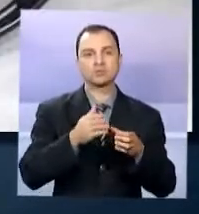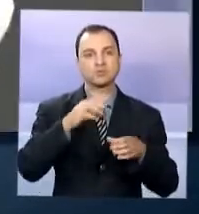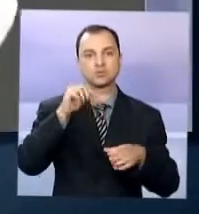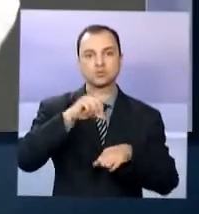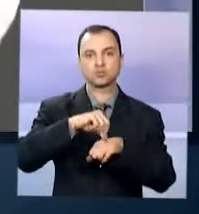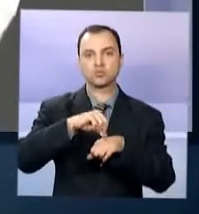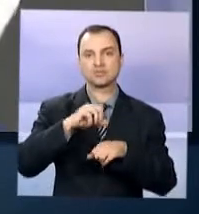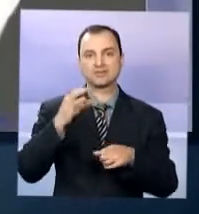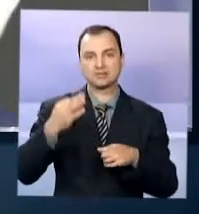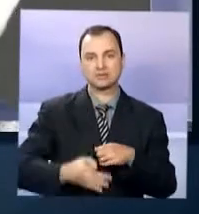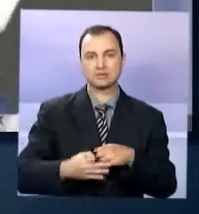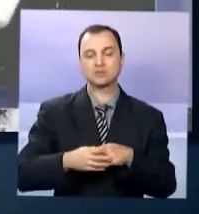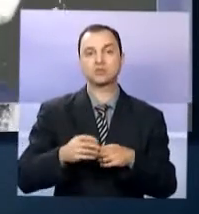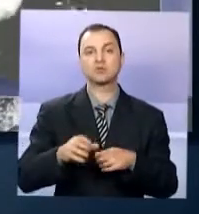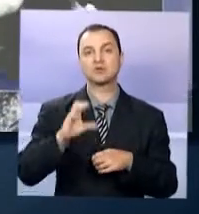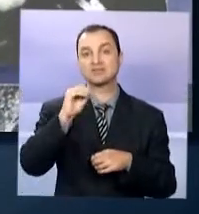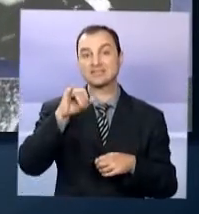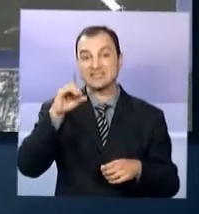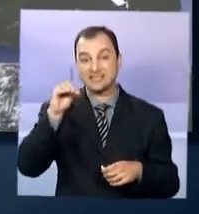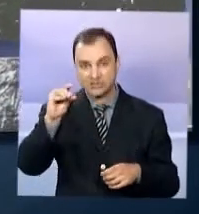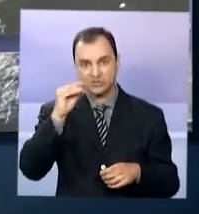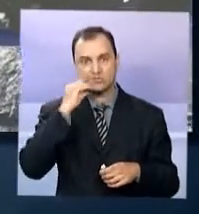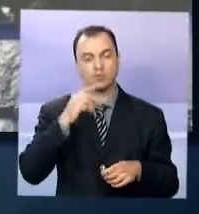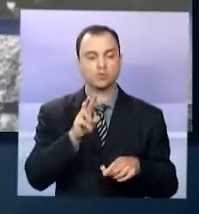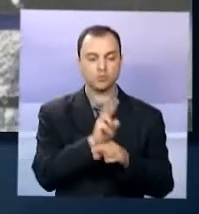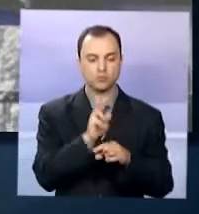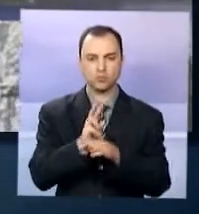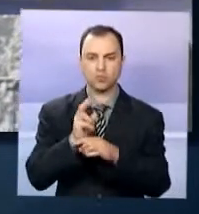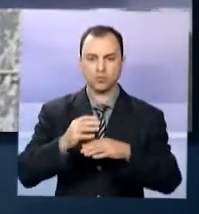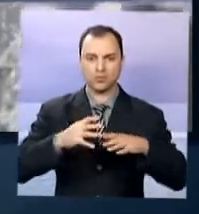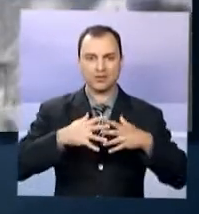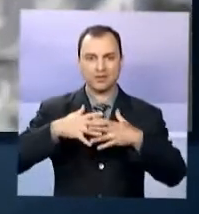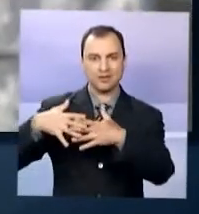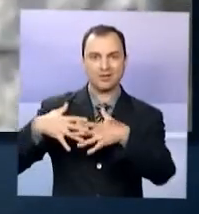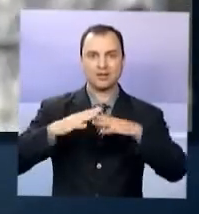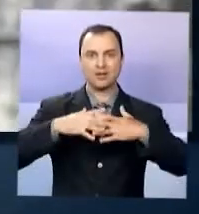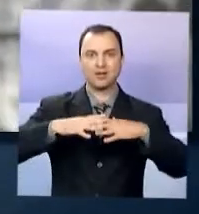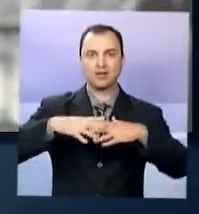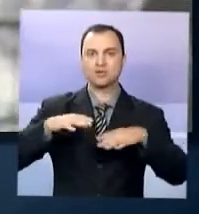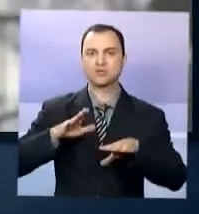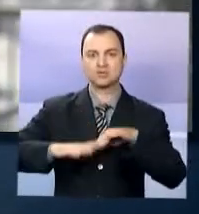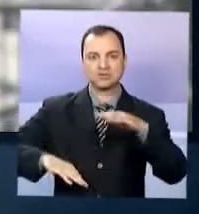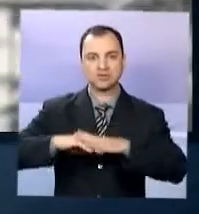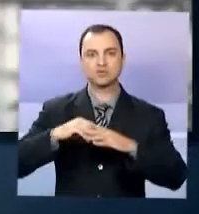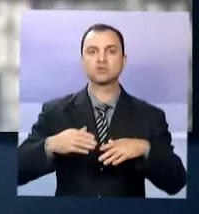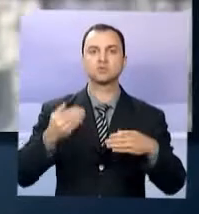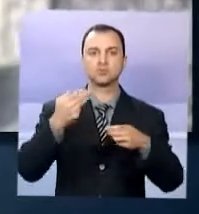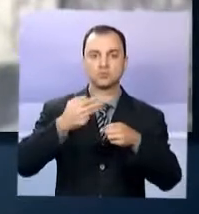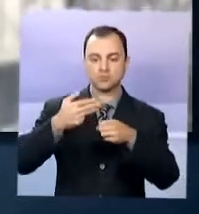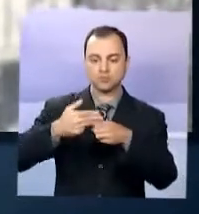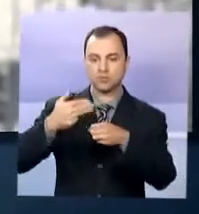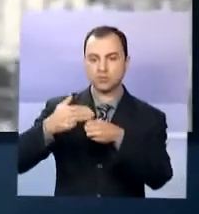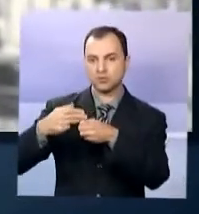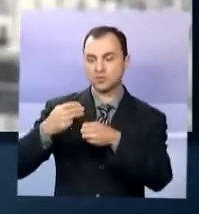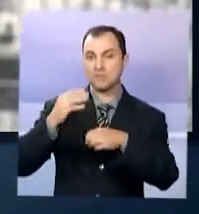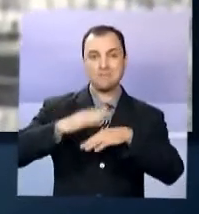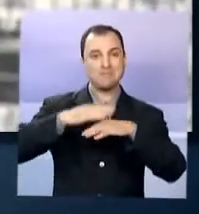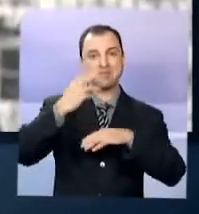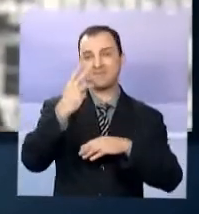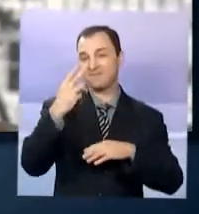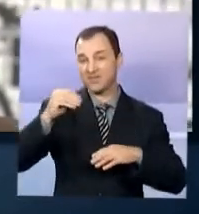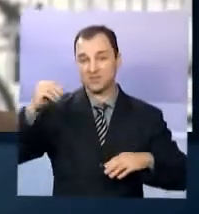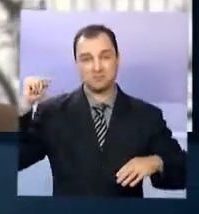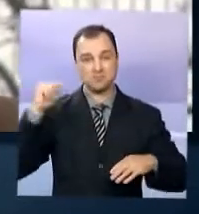específicas para o Cid Torquato que cuida da articulação entre as ações os municípios com mais de 20